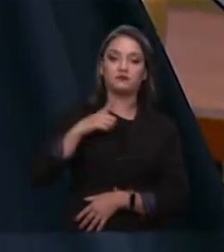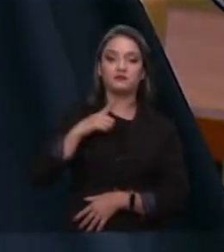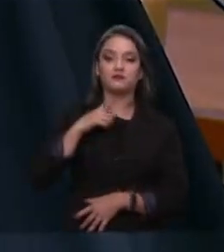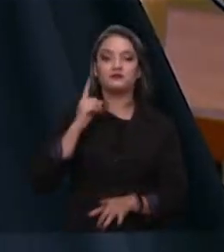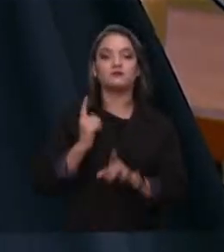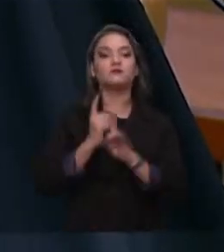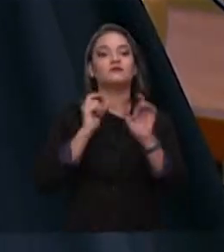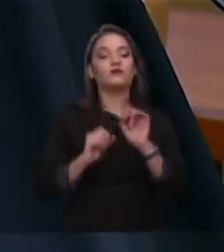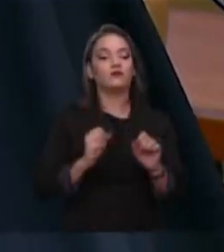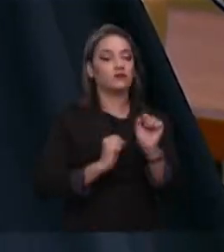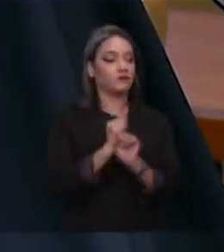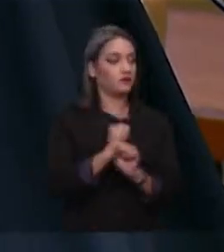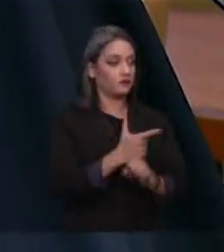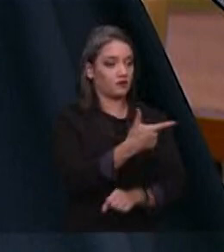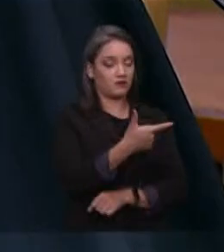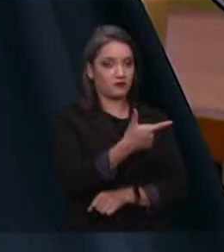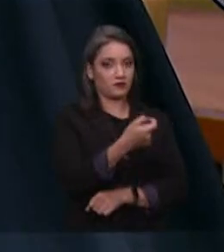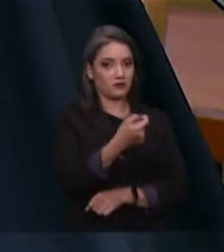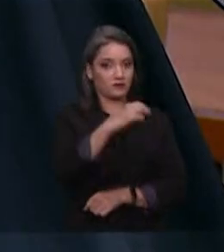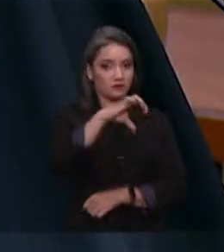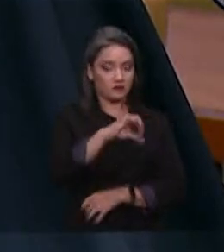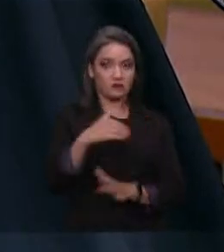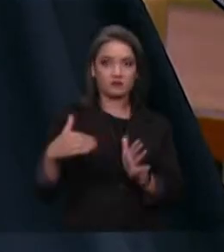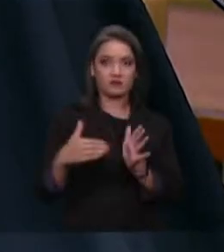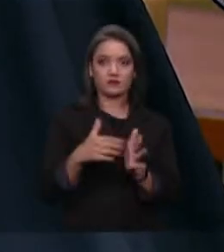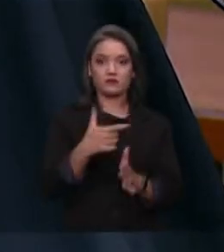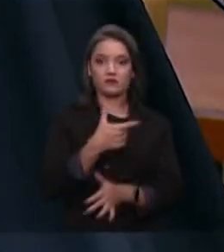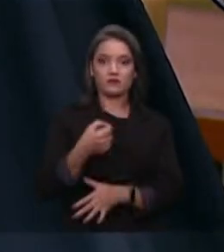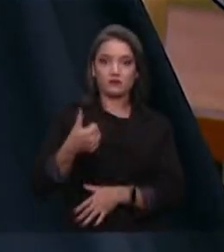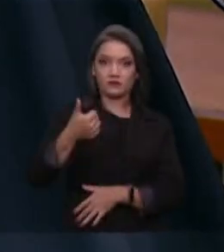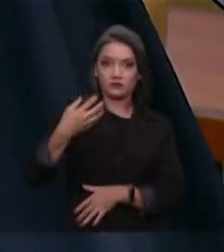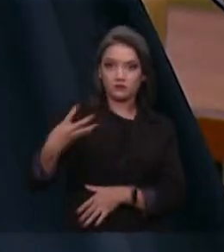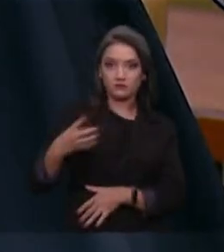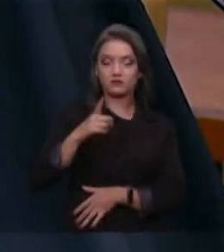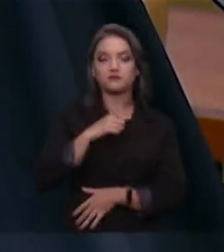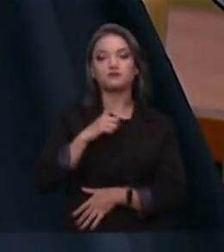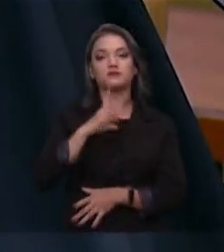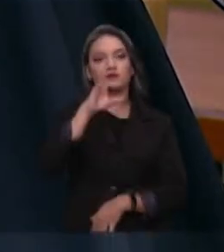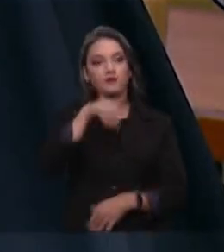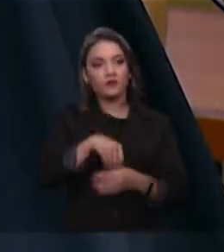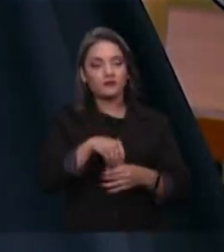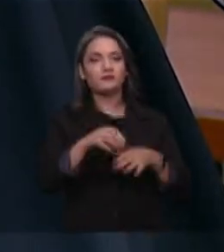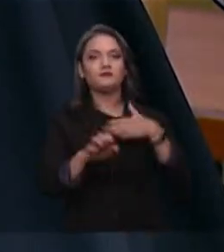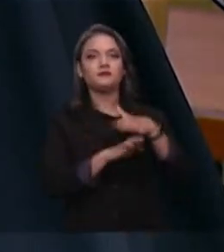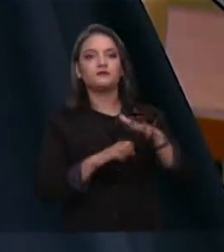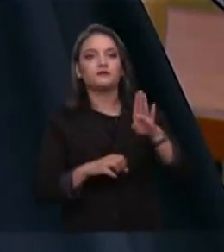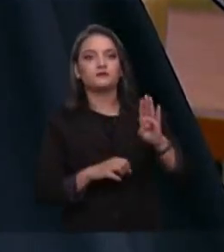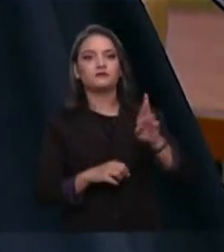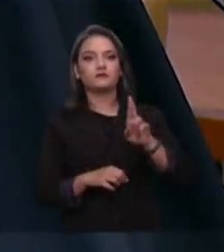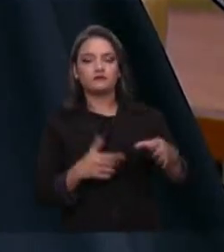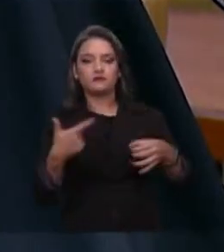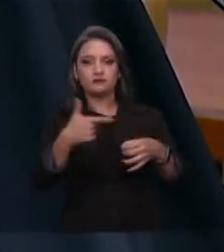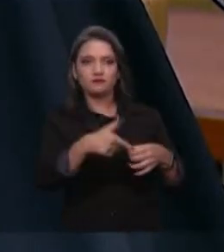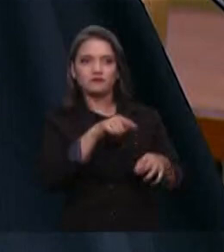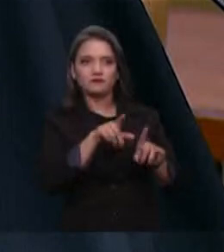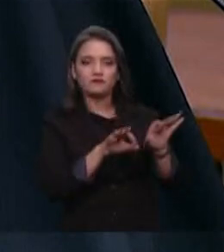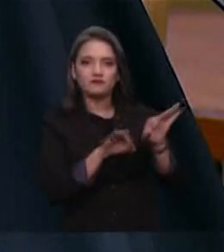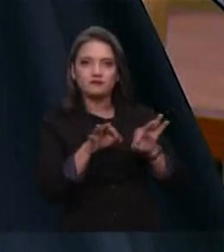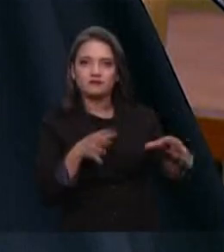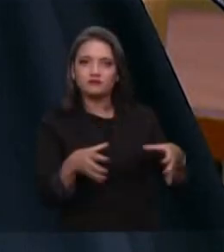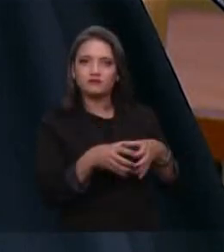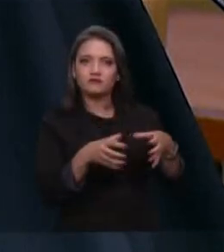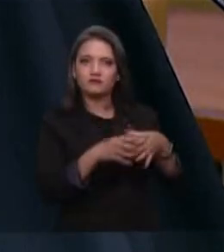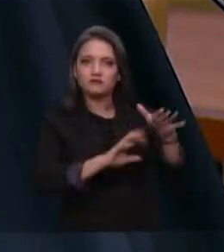pelo menos entre os anos de 2009 e 2014, funcionou no âmbito da BR Distribuidora uma organização criminosa pré-ordenada